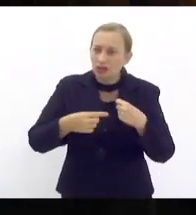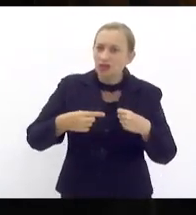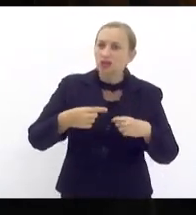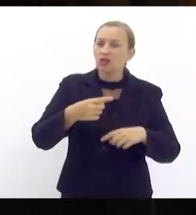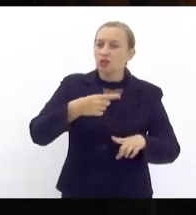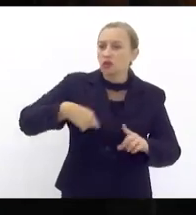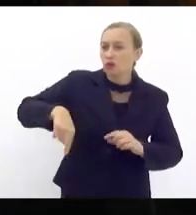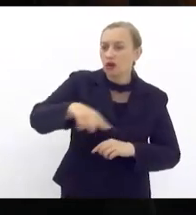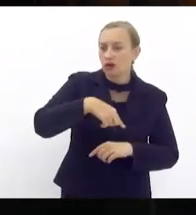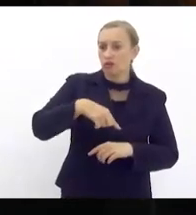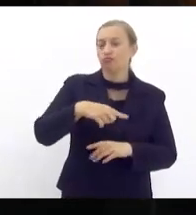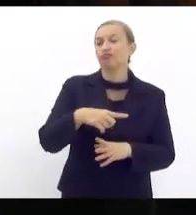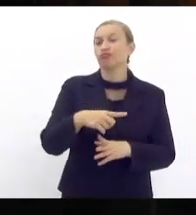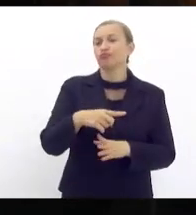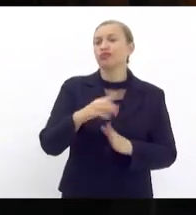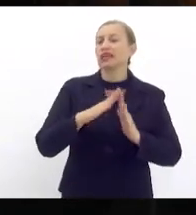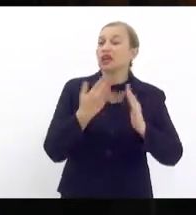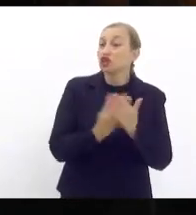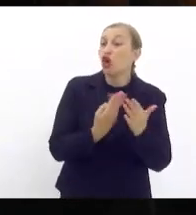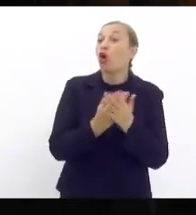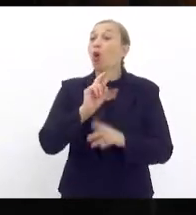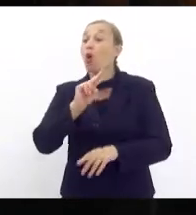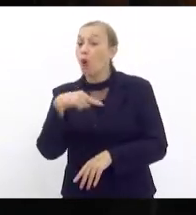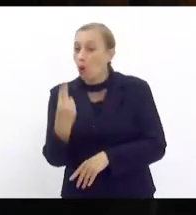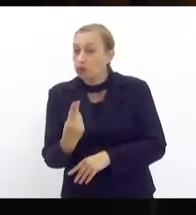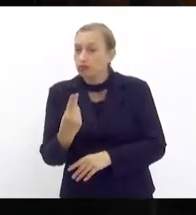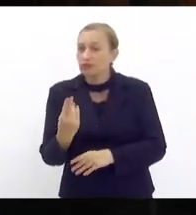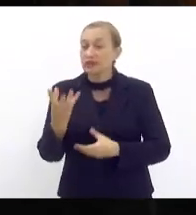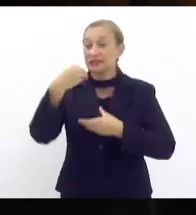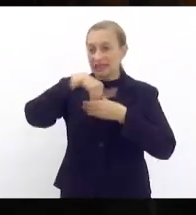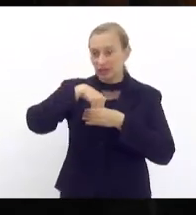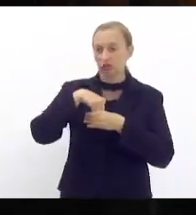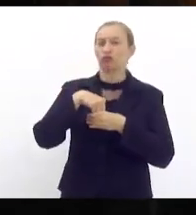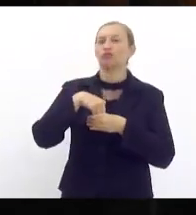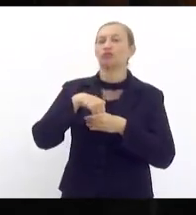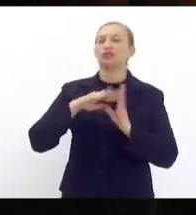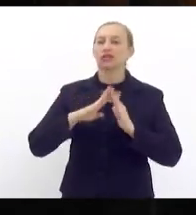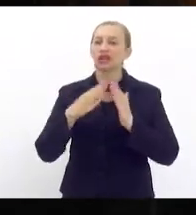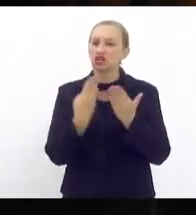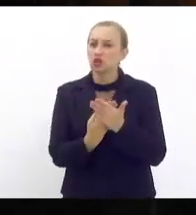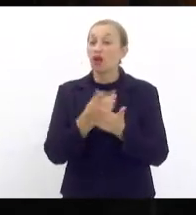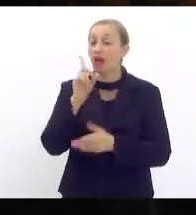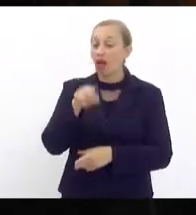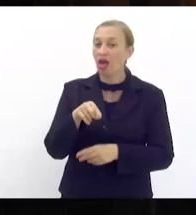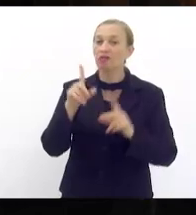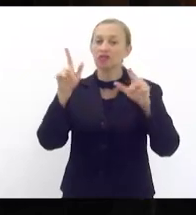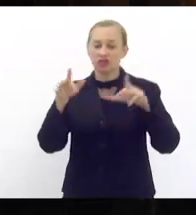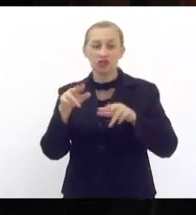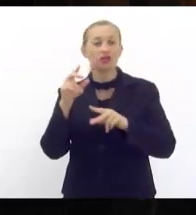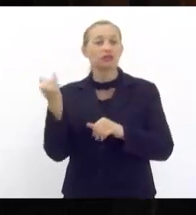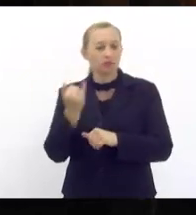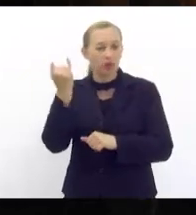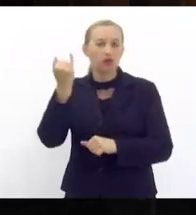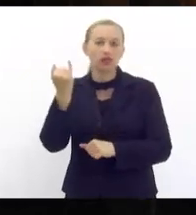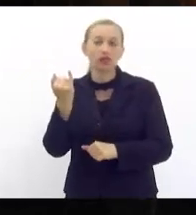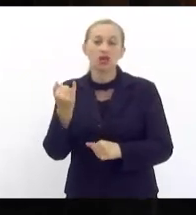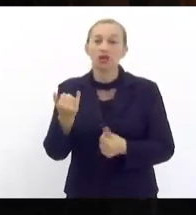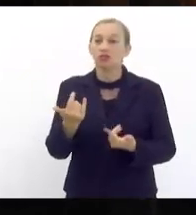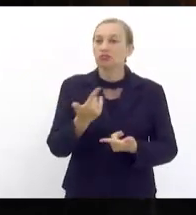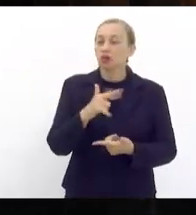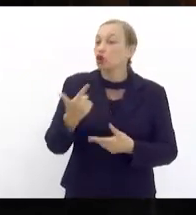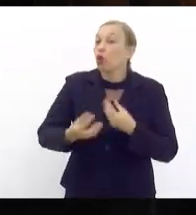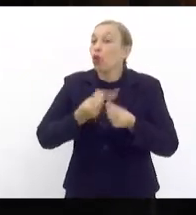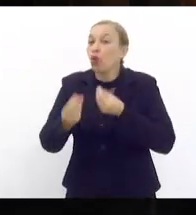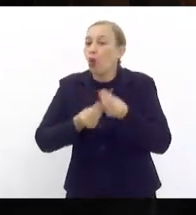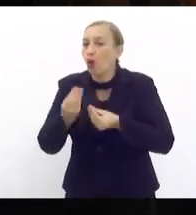escola ou se estamos falando de segurança dentro da escola essa é uma diferenciação importante porque não dá